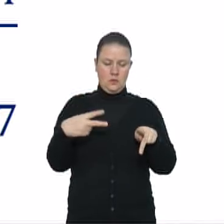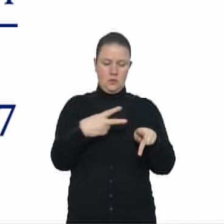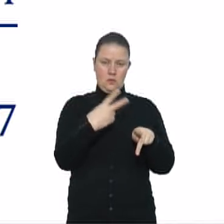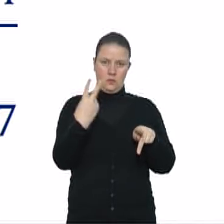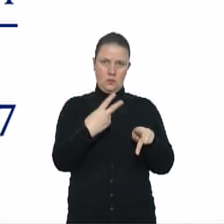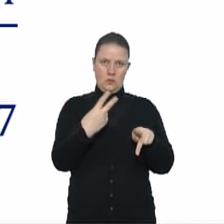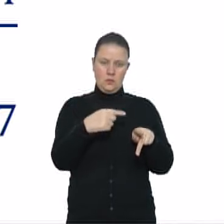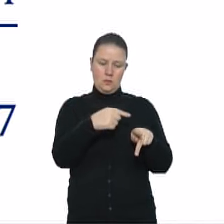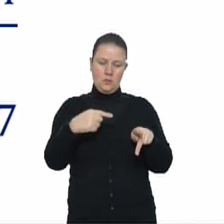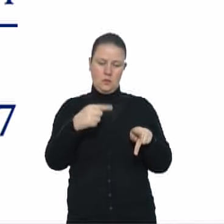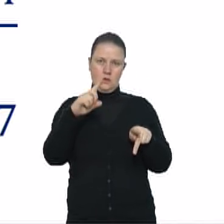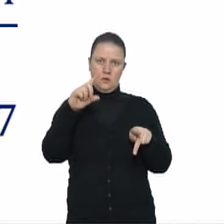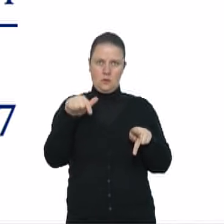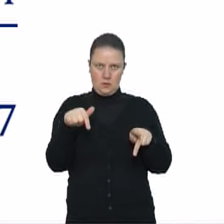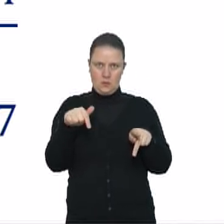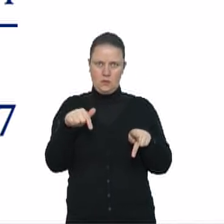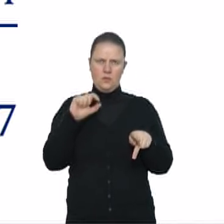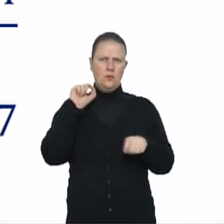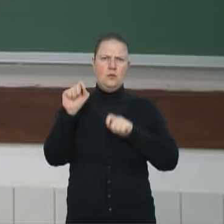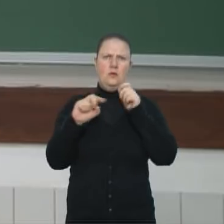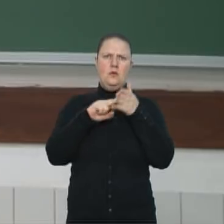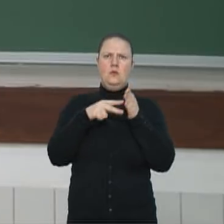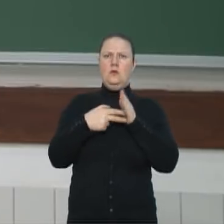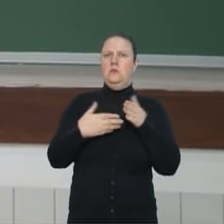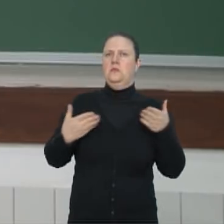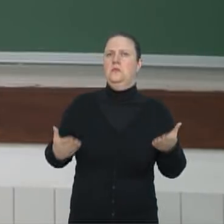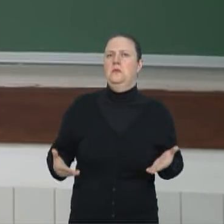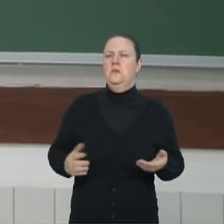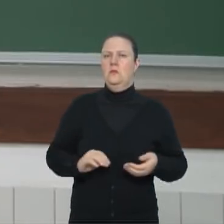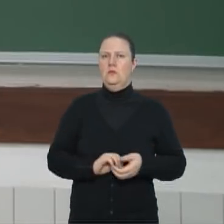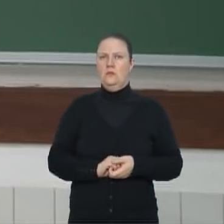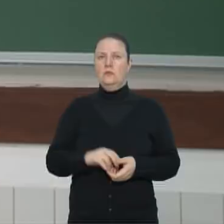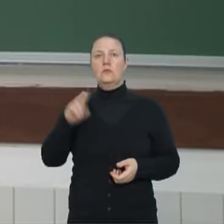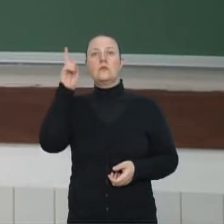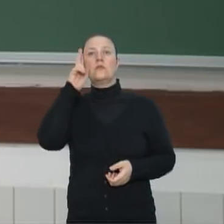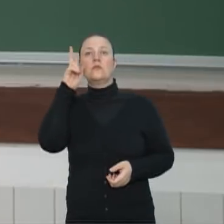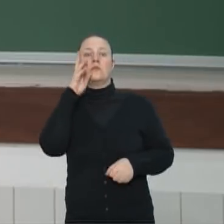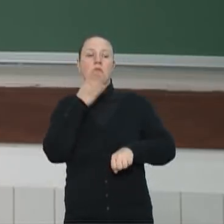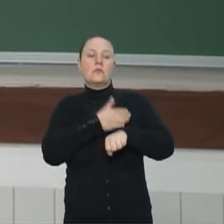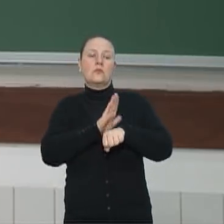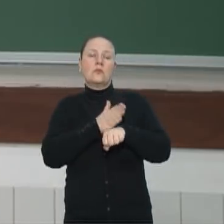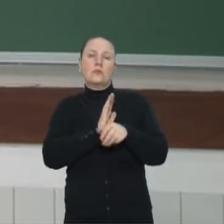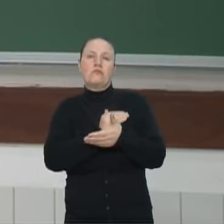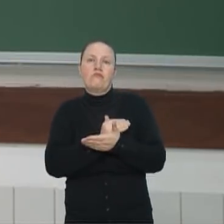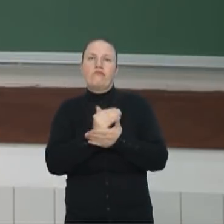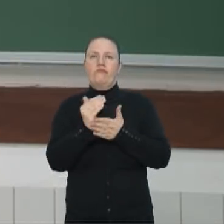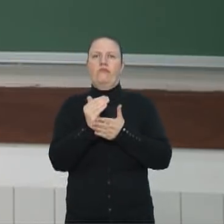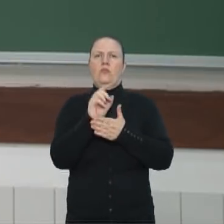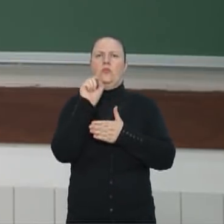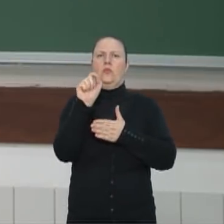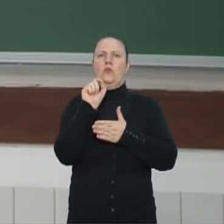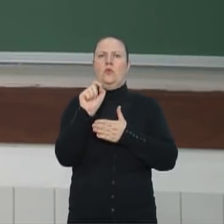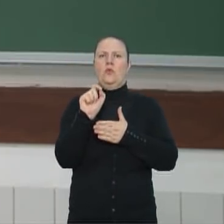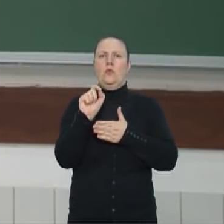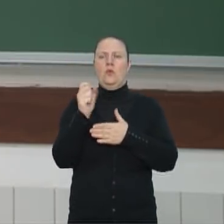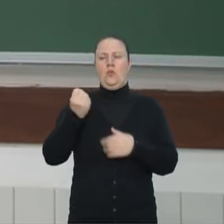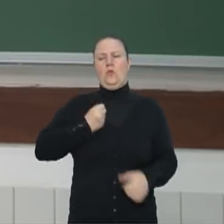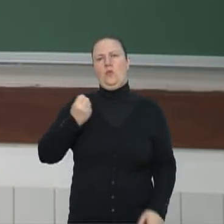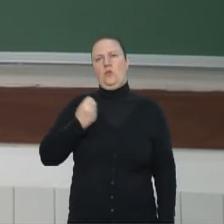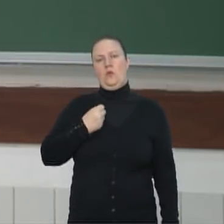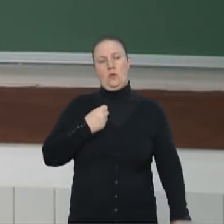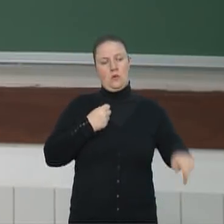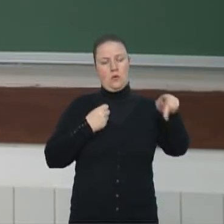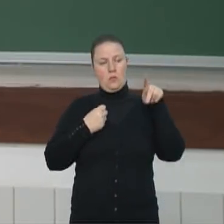menos 17. O que significa isso? Tá? Se você lembrar do exercício inicial, ele dizia qual deve ser o valor do P para que